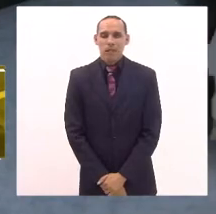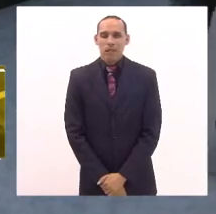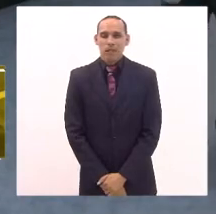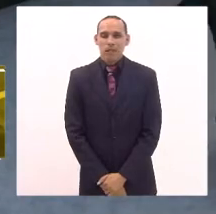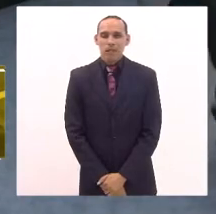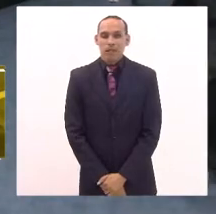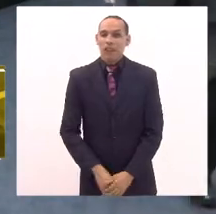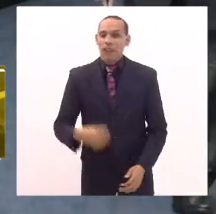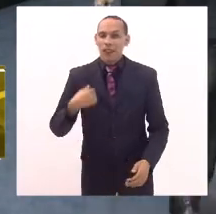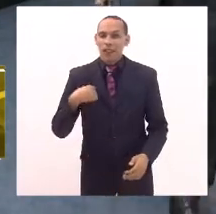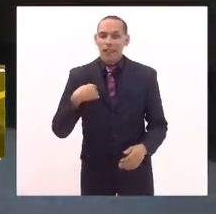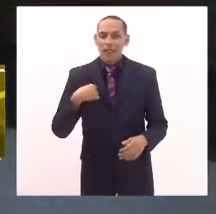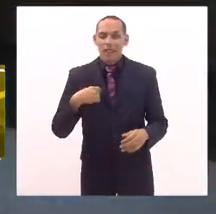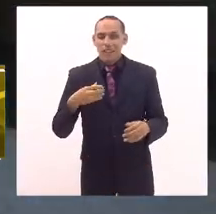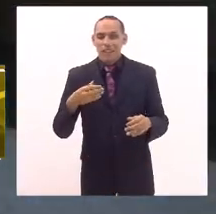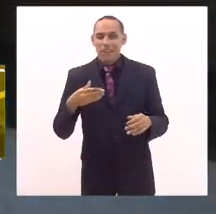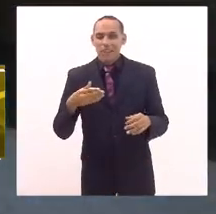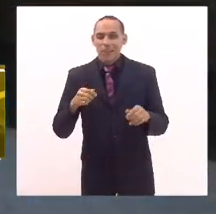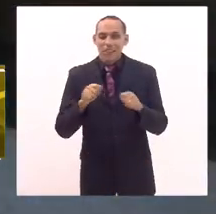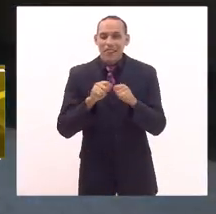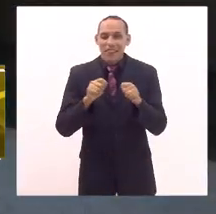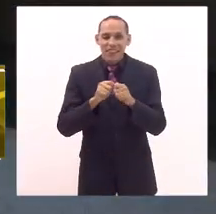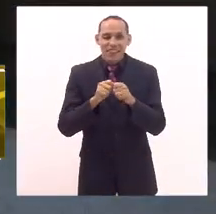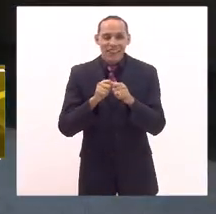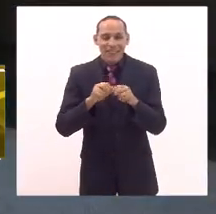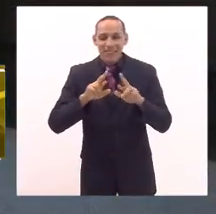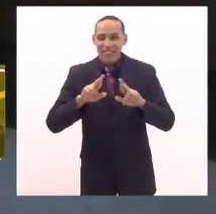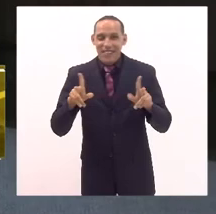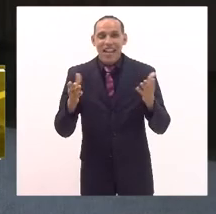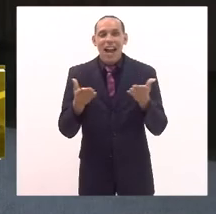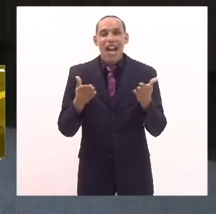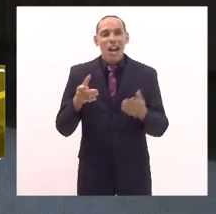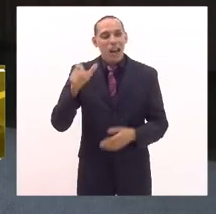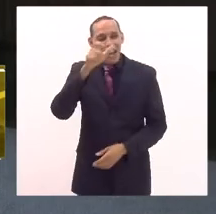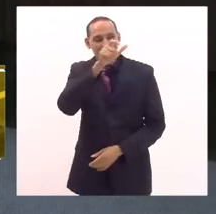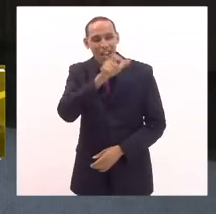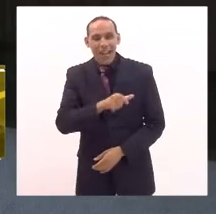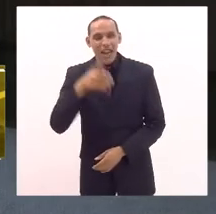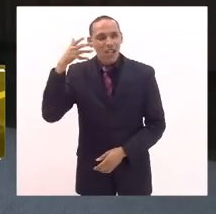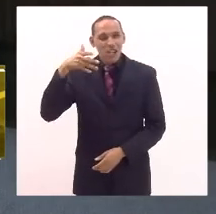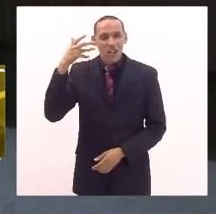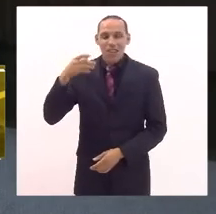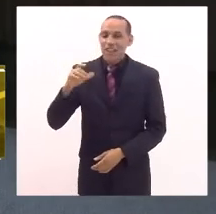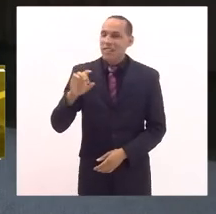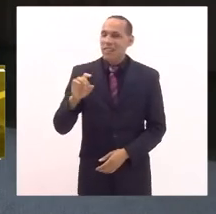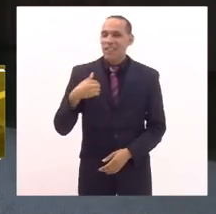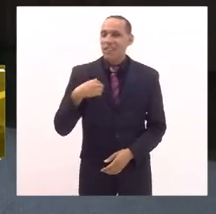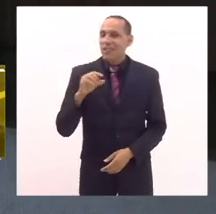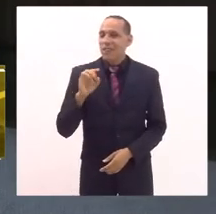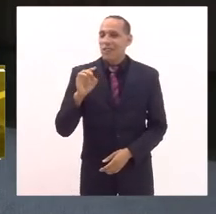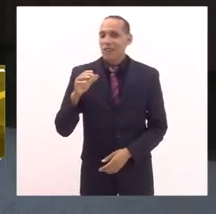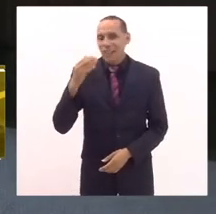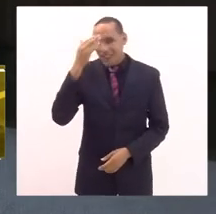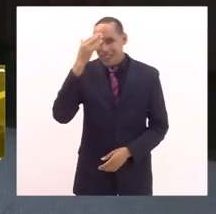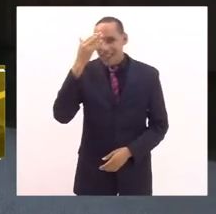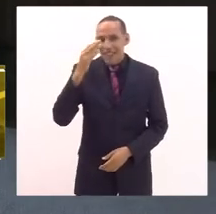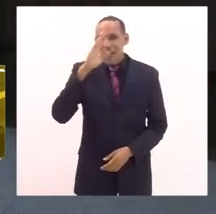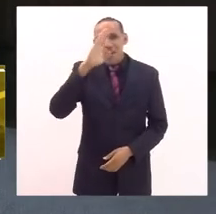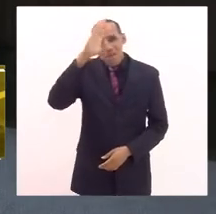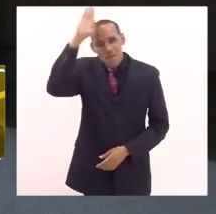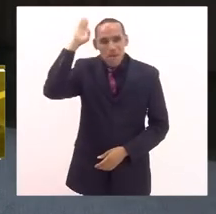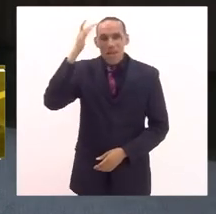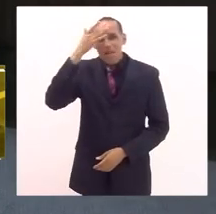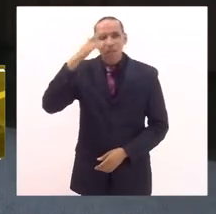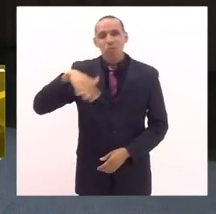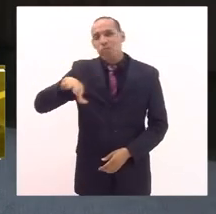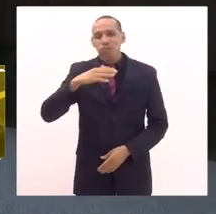Ó, vou quebrar o protocolo, quem vai fazer o discurso agora é o Wildo. Ah, só tenho que agradecer o pessoal do bombeiro, o pessoal que fez lá para